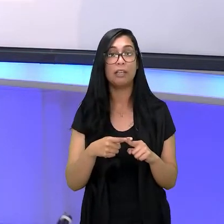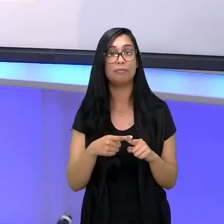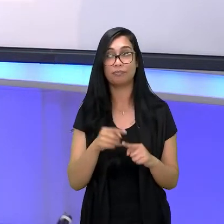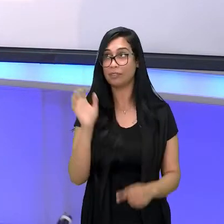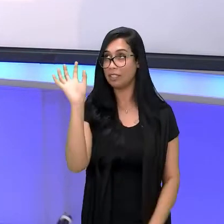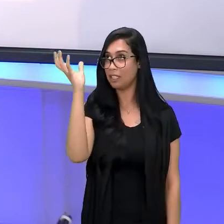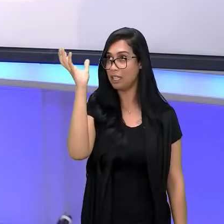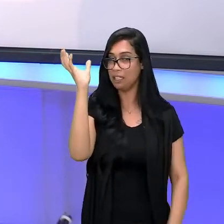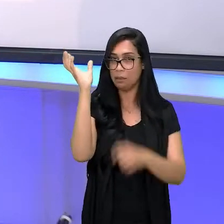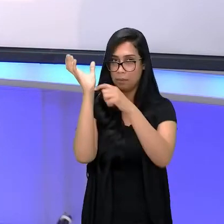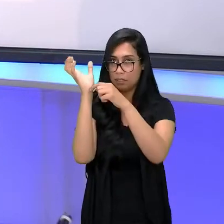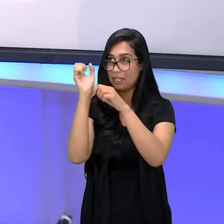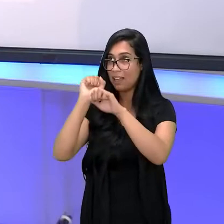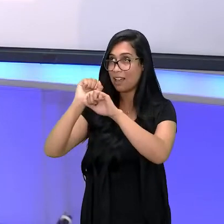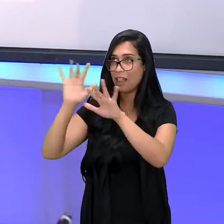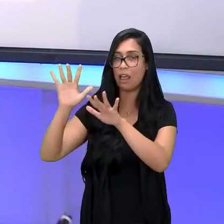incandescente,